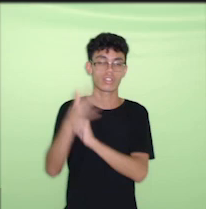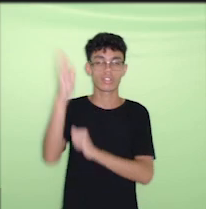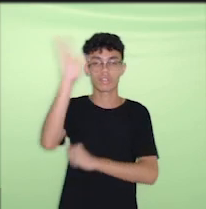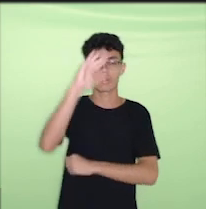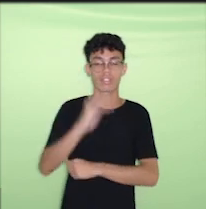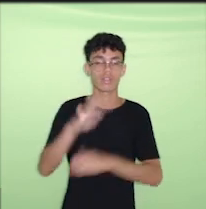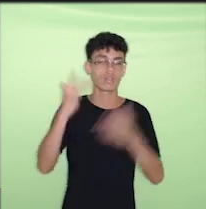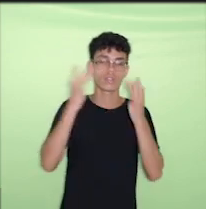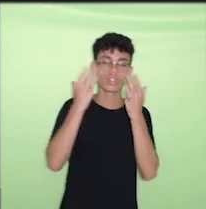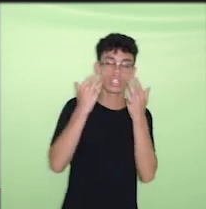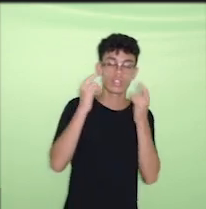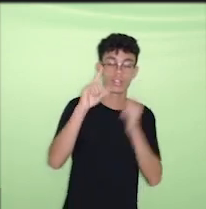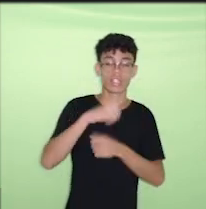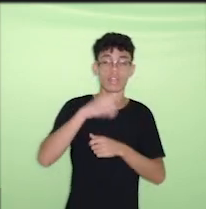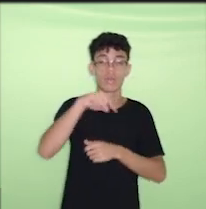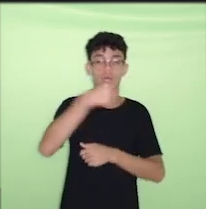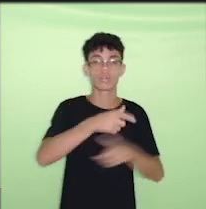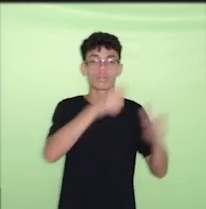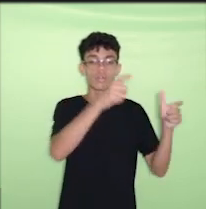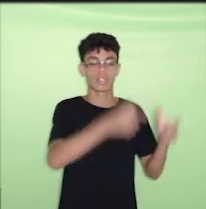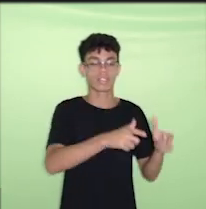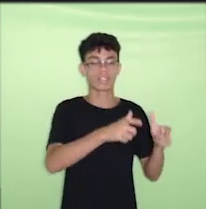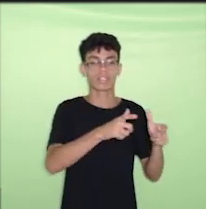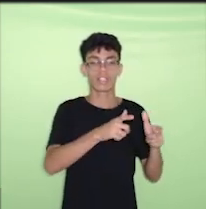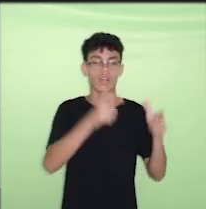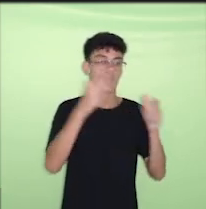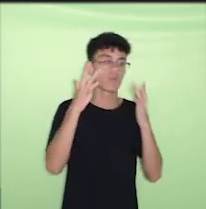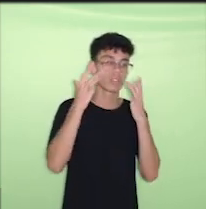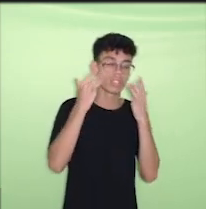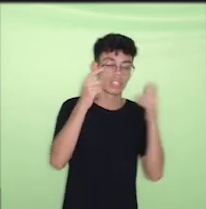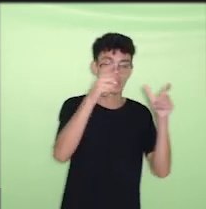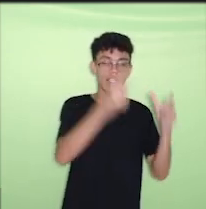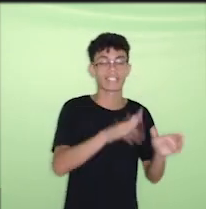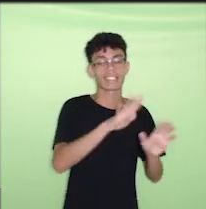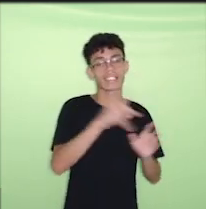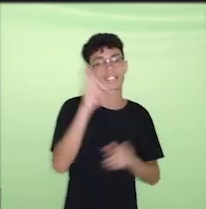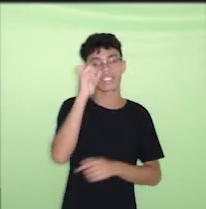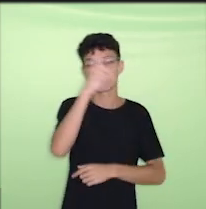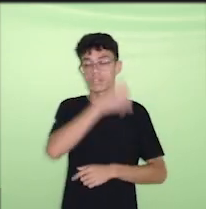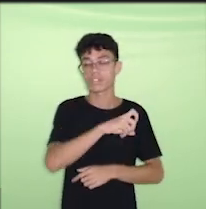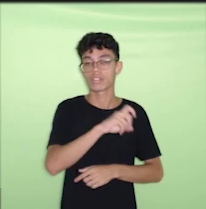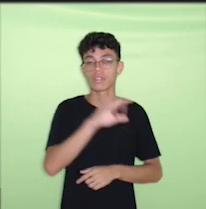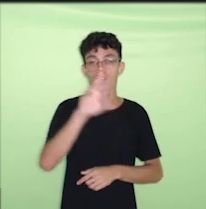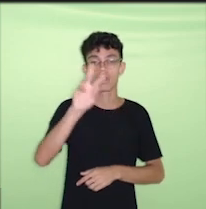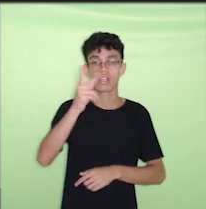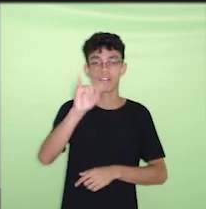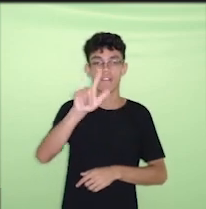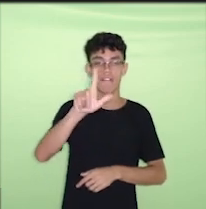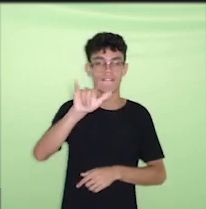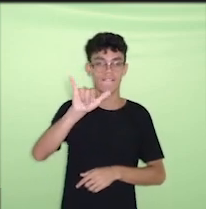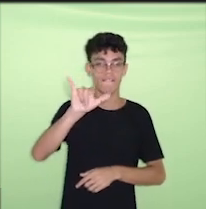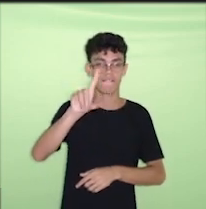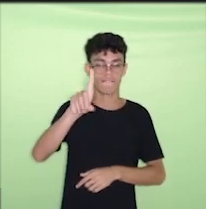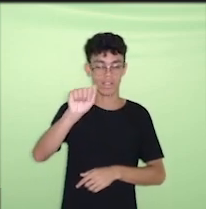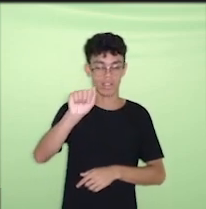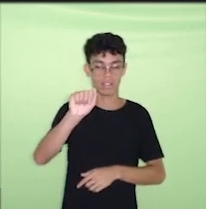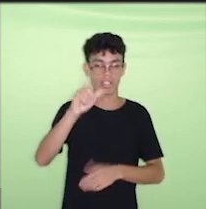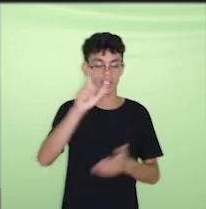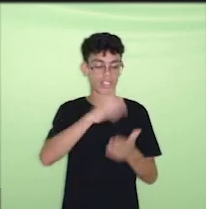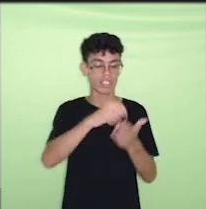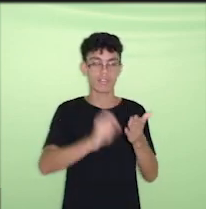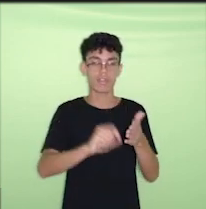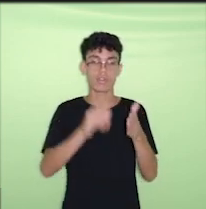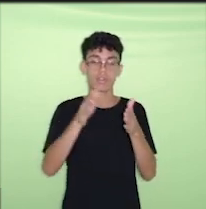brasileira. O teatro tem um outro lugar, né? O teatro é difícil por si mesmo. A Hilda escreveu isso no momento em